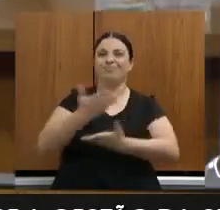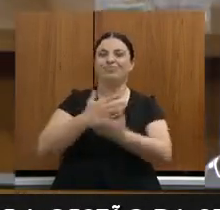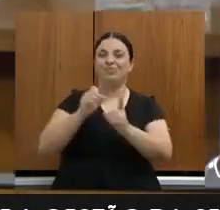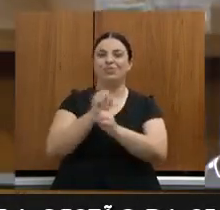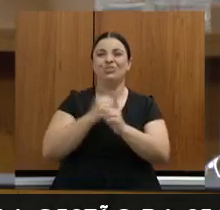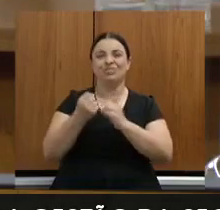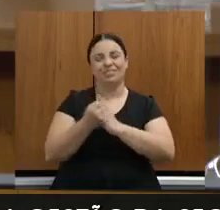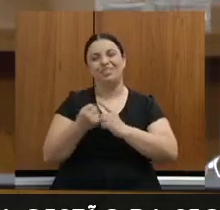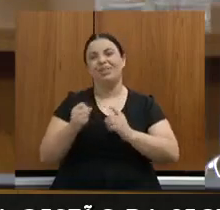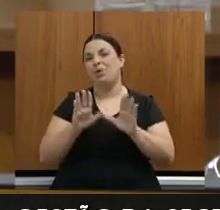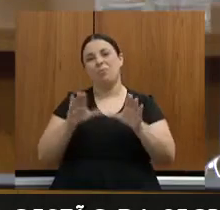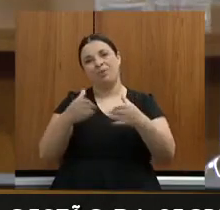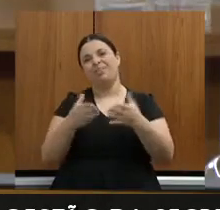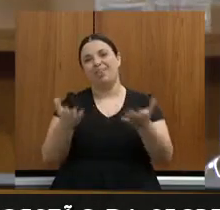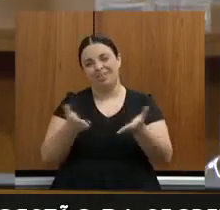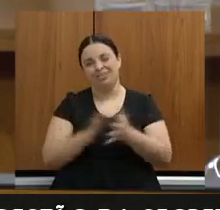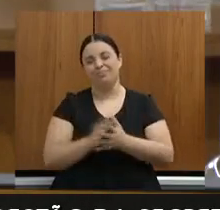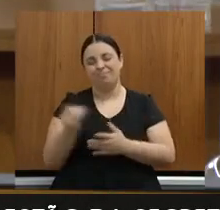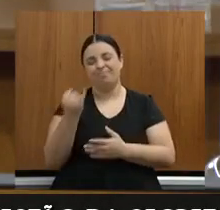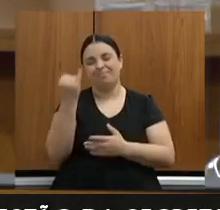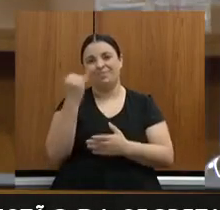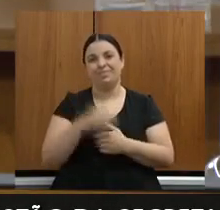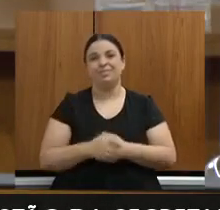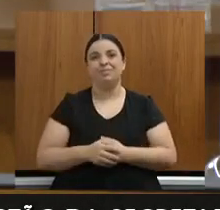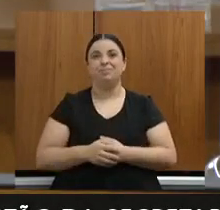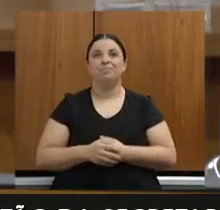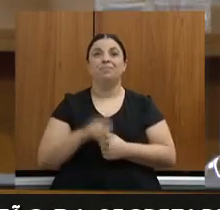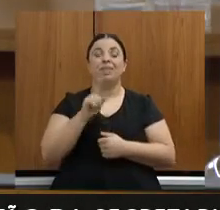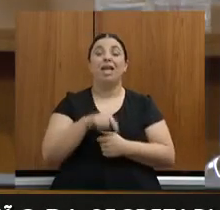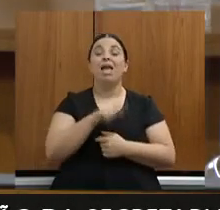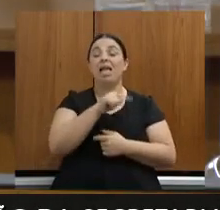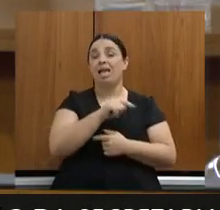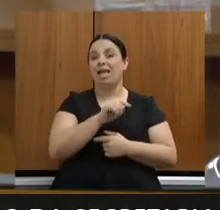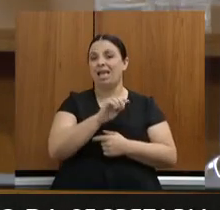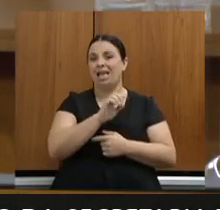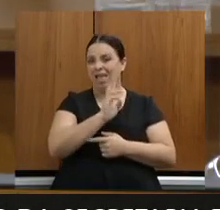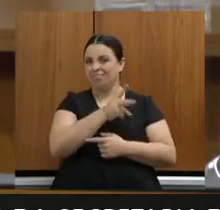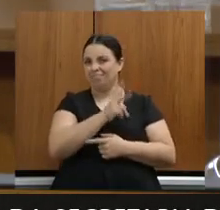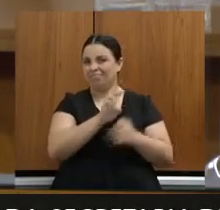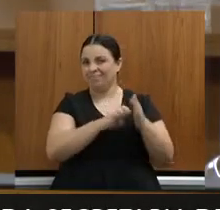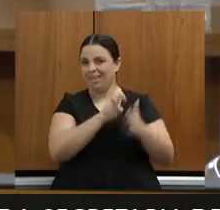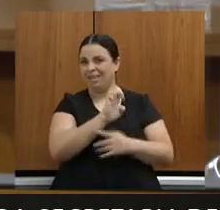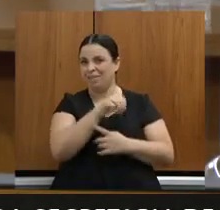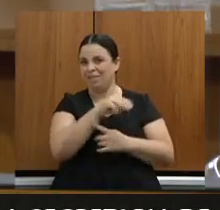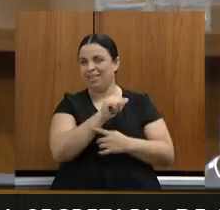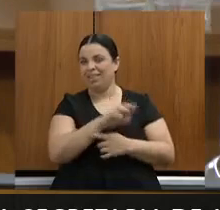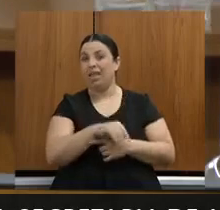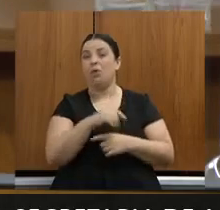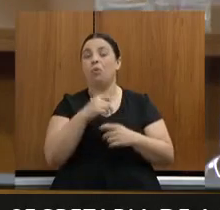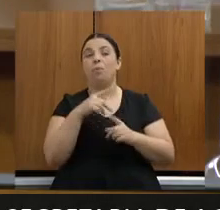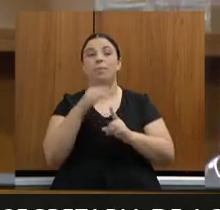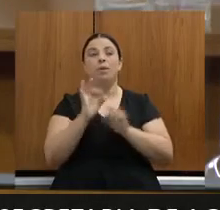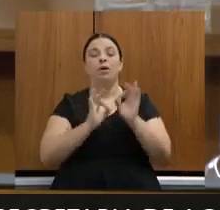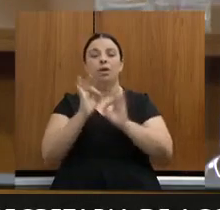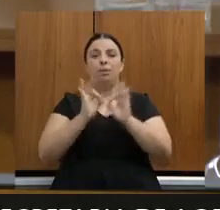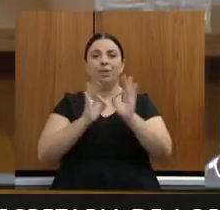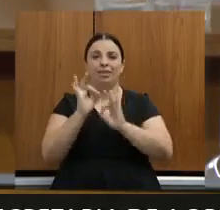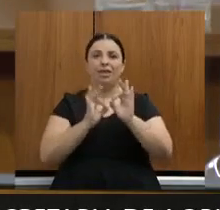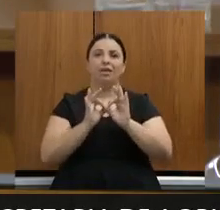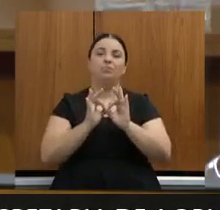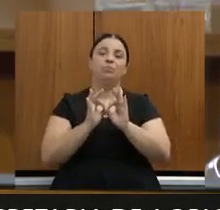ajudas E aí Mateus também tá preparando um projeto de reformas separar estudar agricultores e milhares a